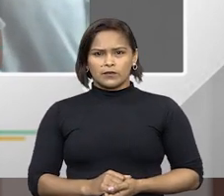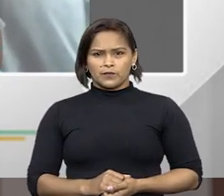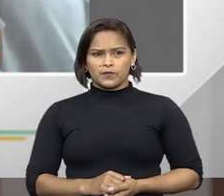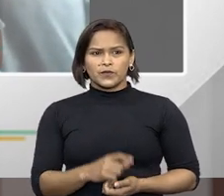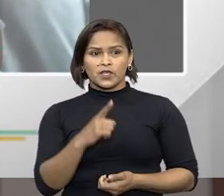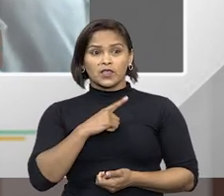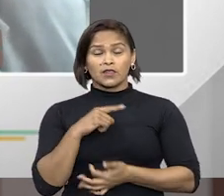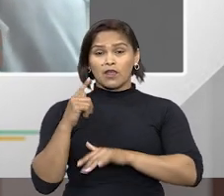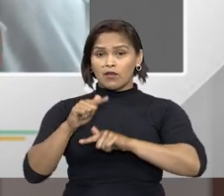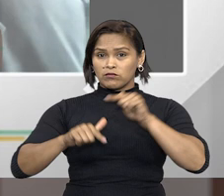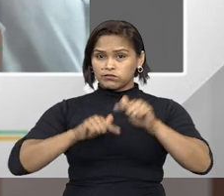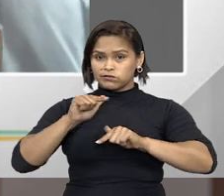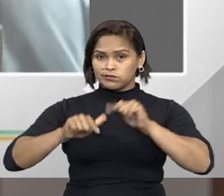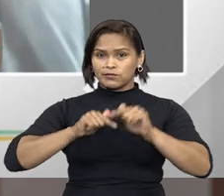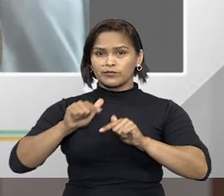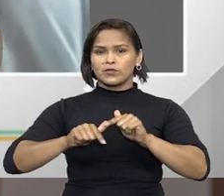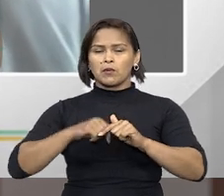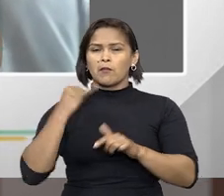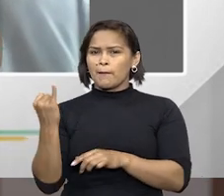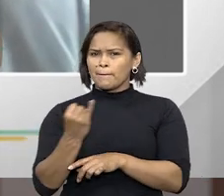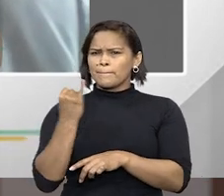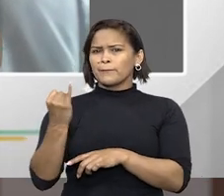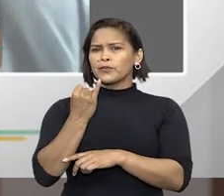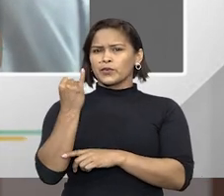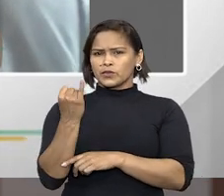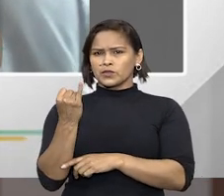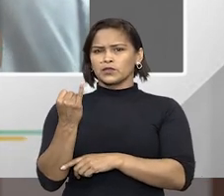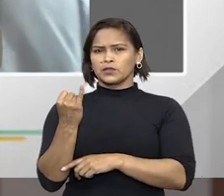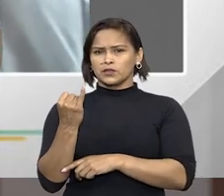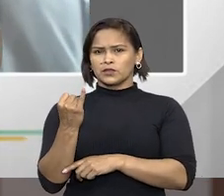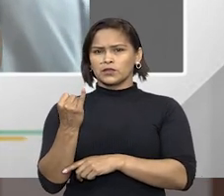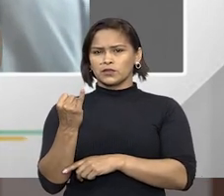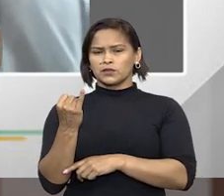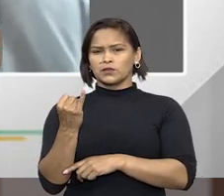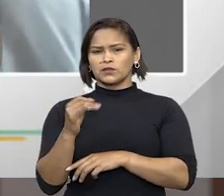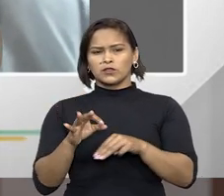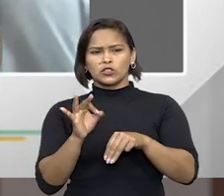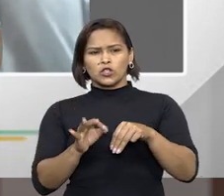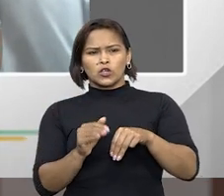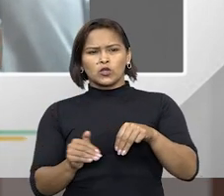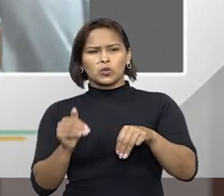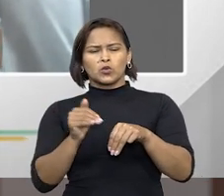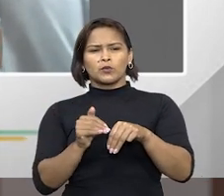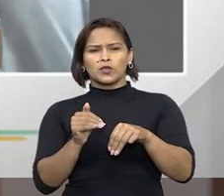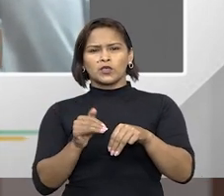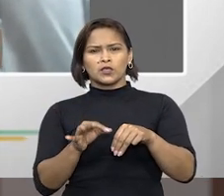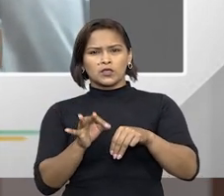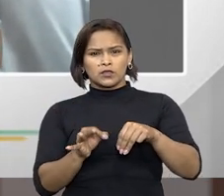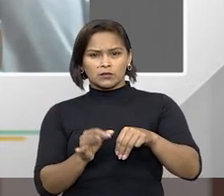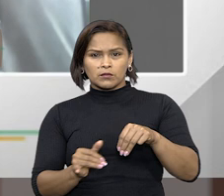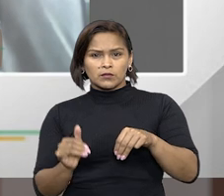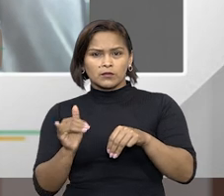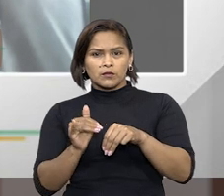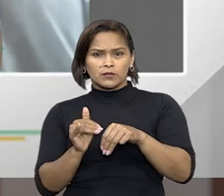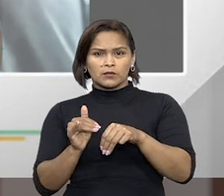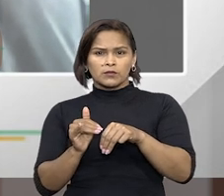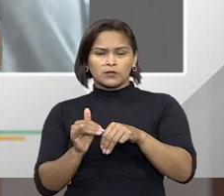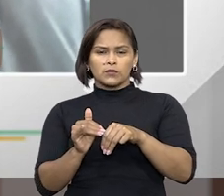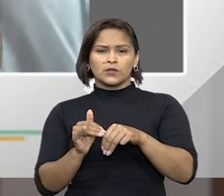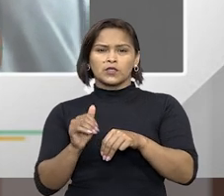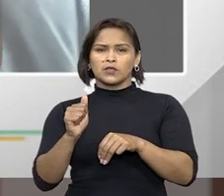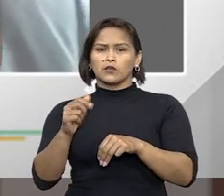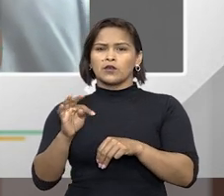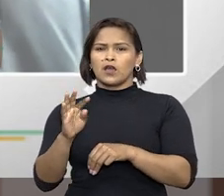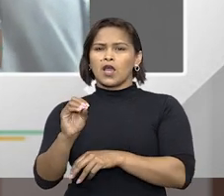muito relevante do ministro, do saudoso ministro Atos Guzmão